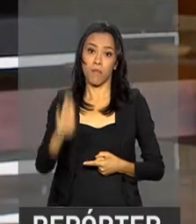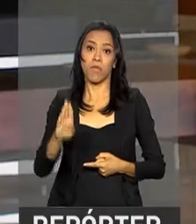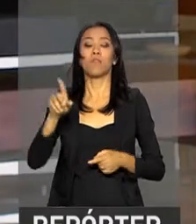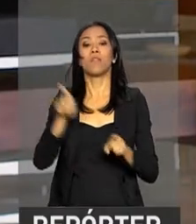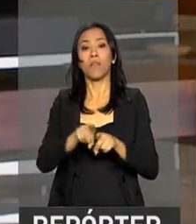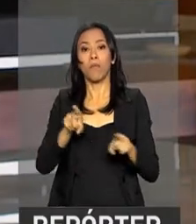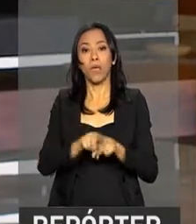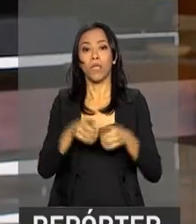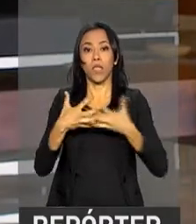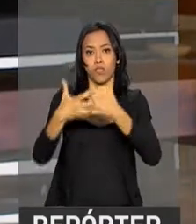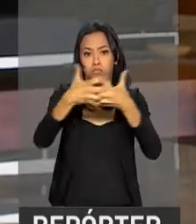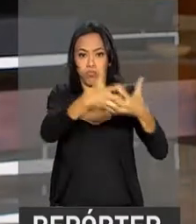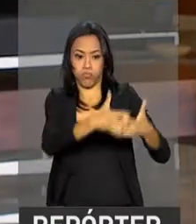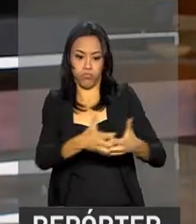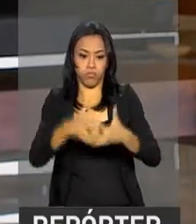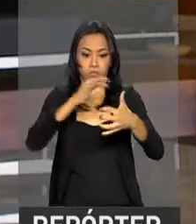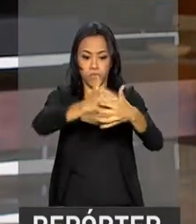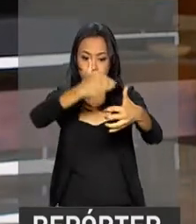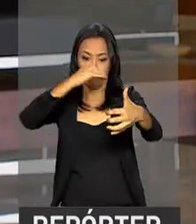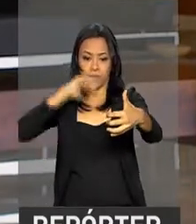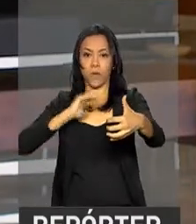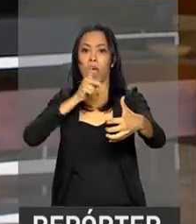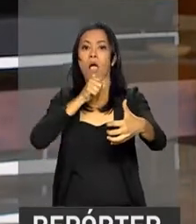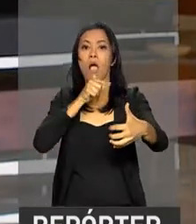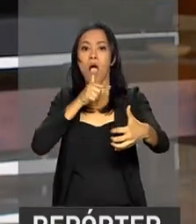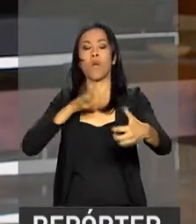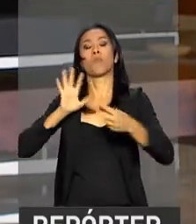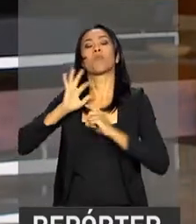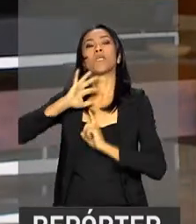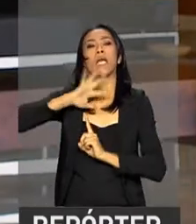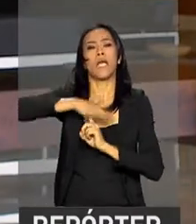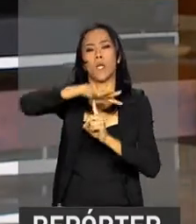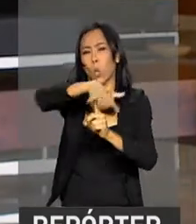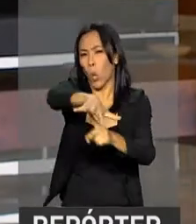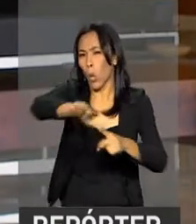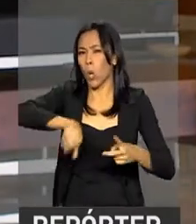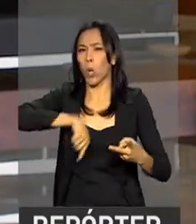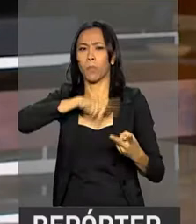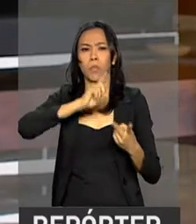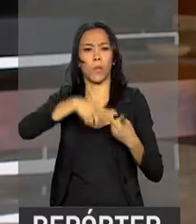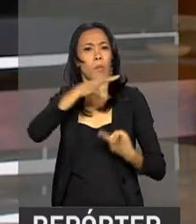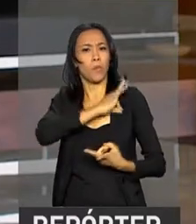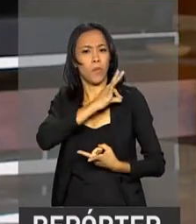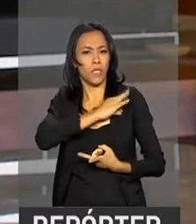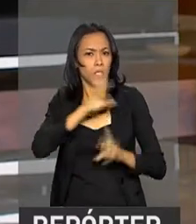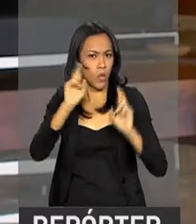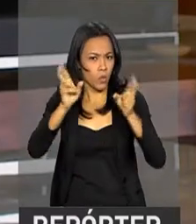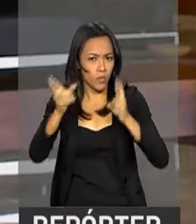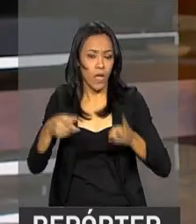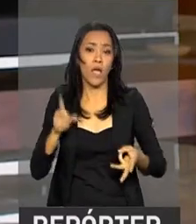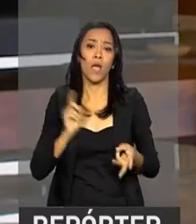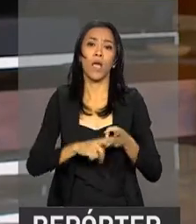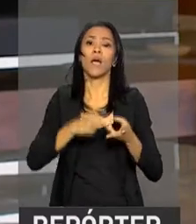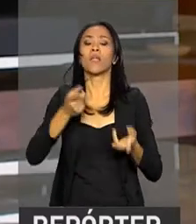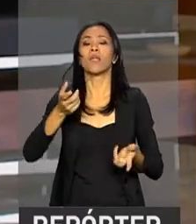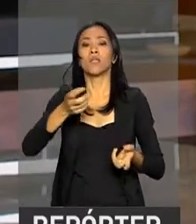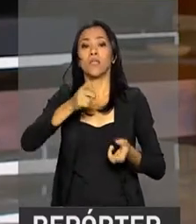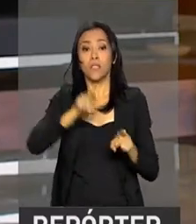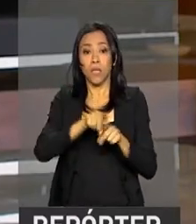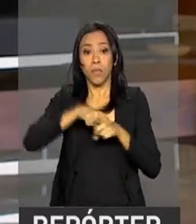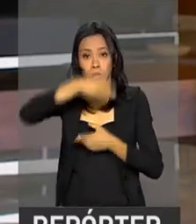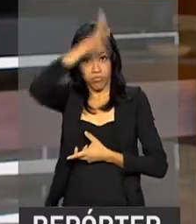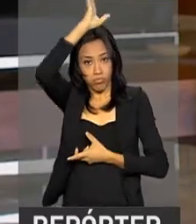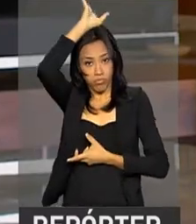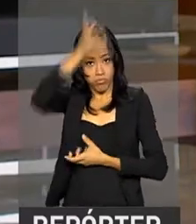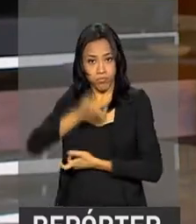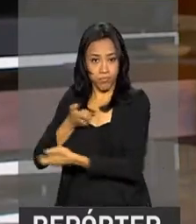aviões tanque do Instituto Chico Mendes, helicópteros do IBAMA, da Polícia Rodoviária Federal e também do Corpo de Bombeiros